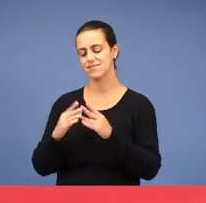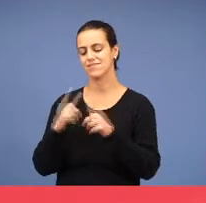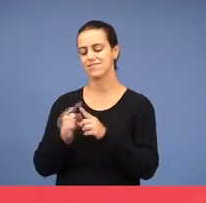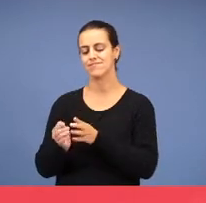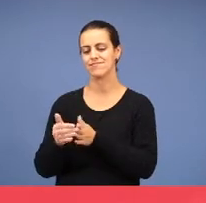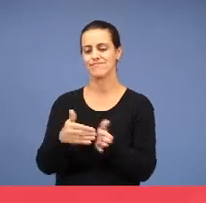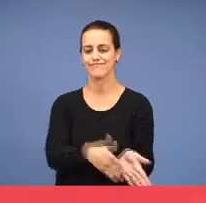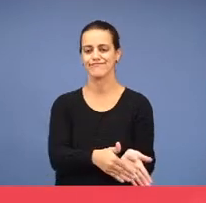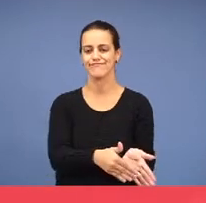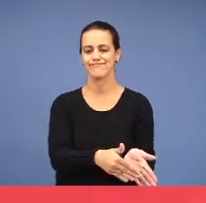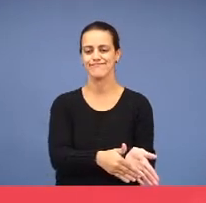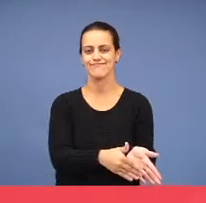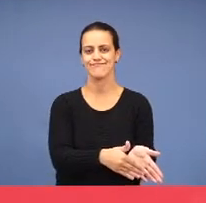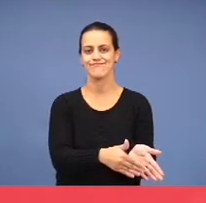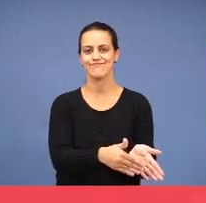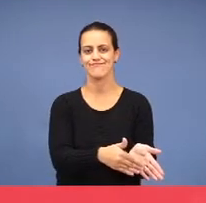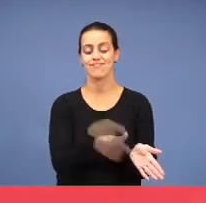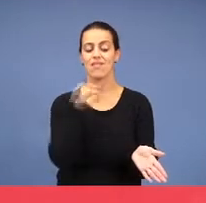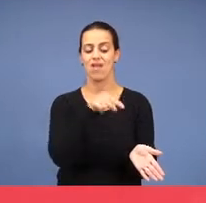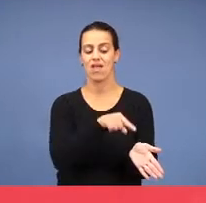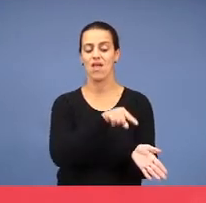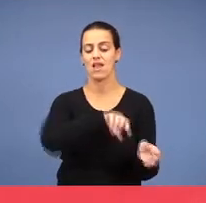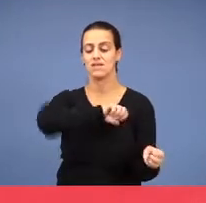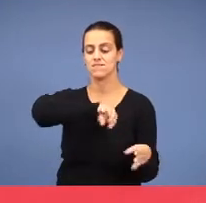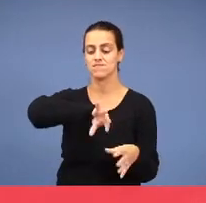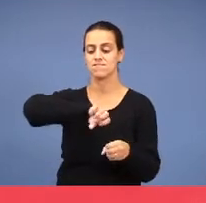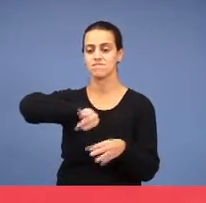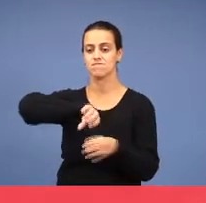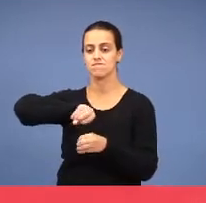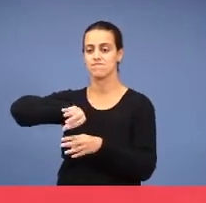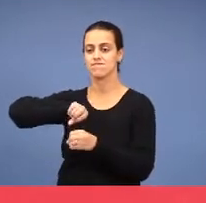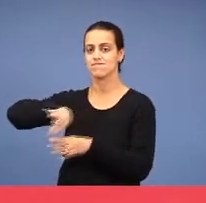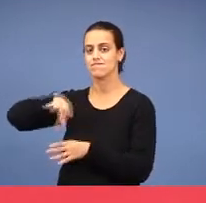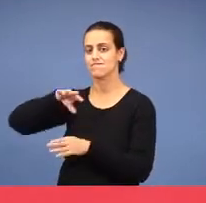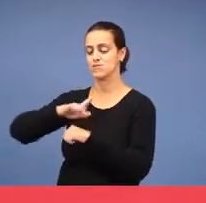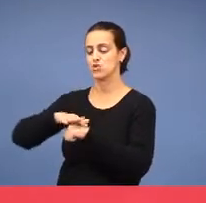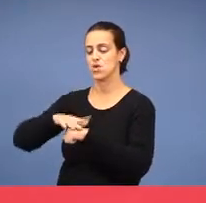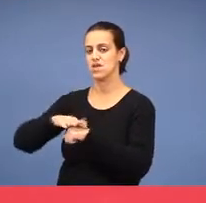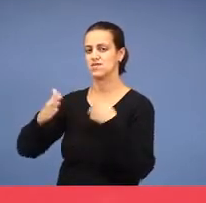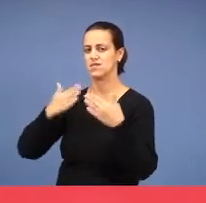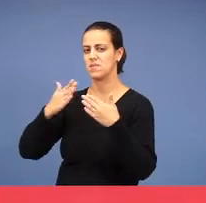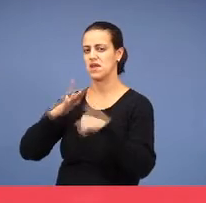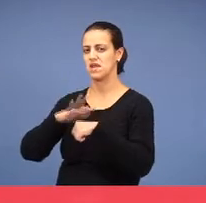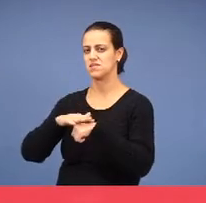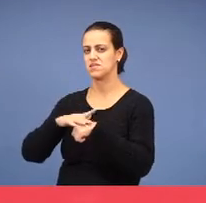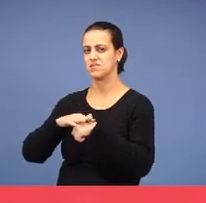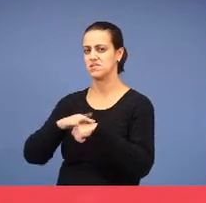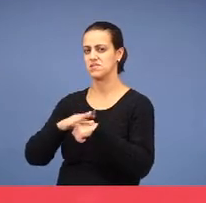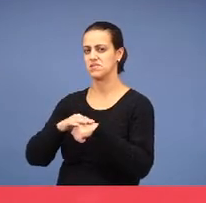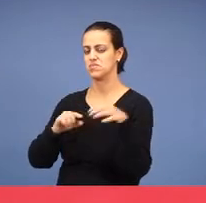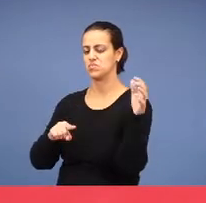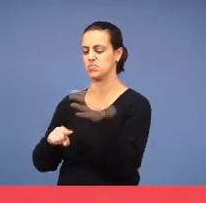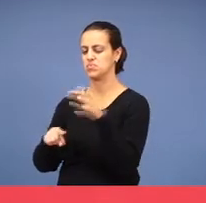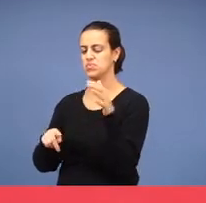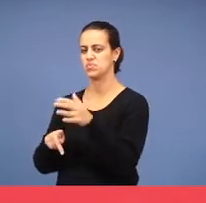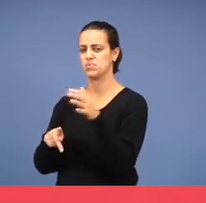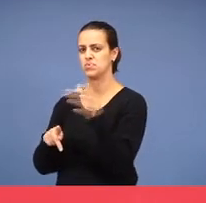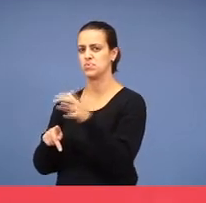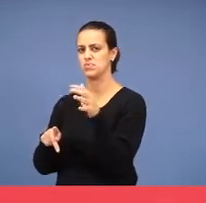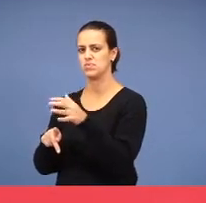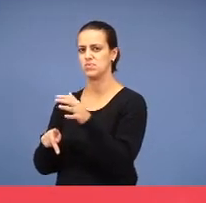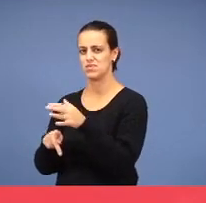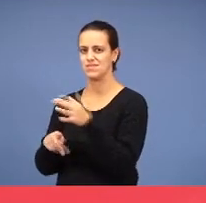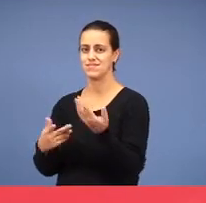a doença. Aí, se os irmãos quiserem ver mais, então vão encontrar. A Trindade aqui